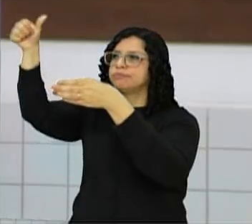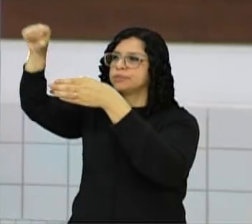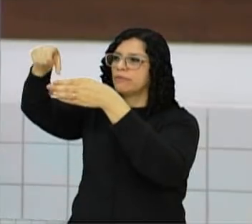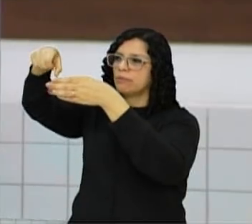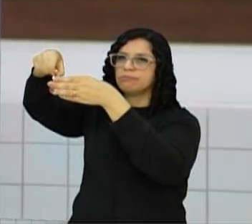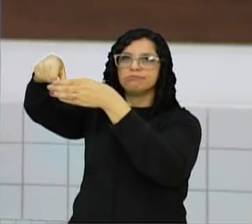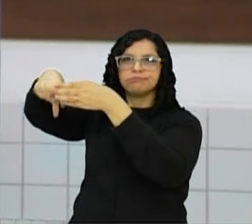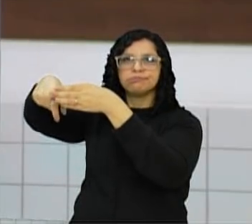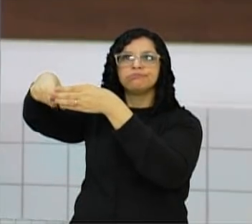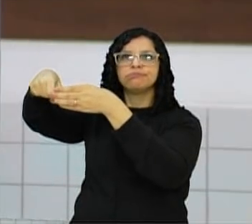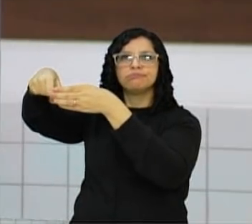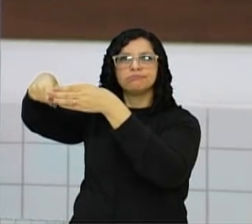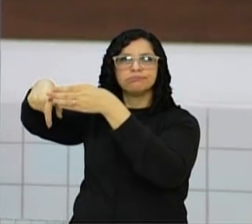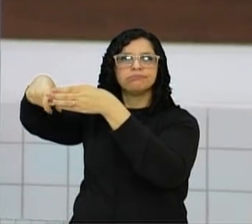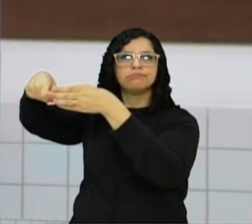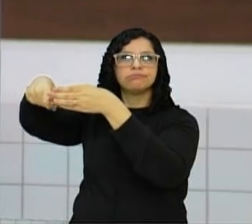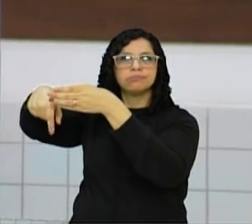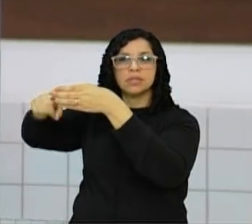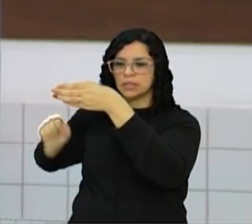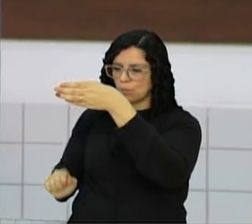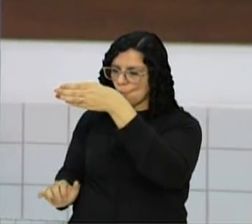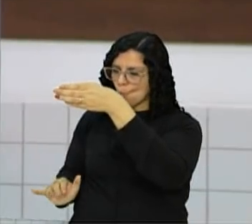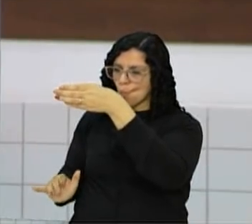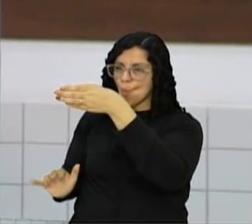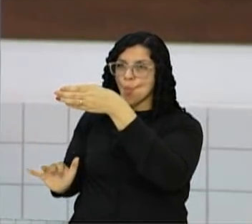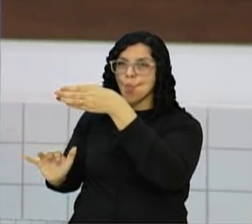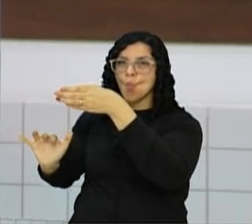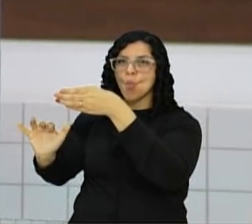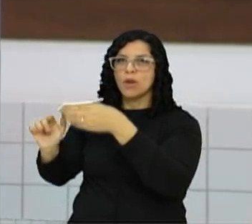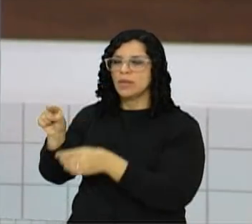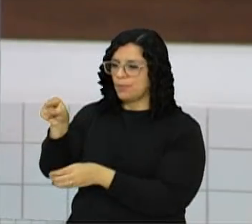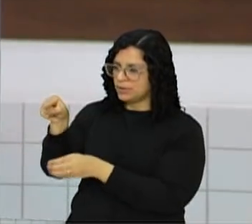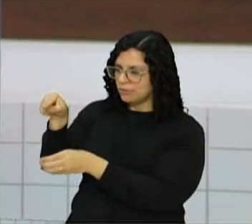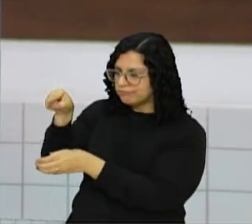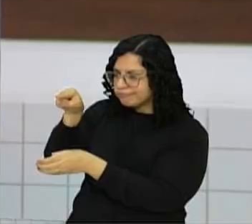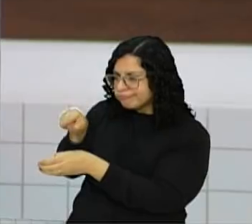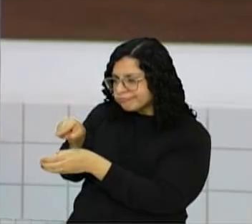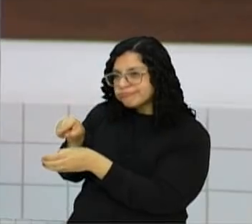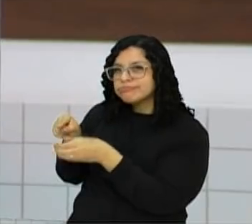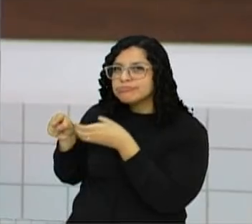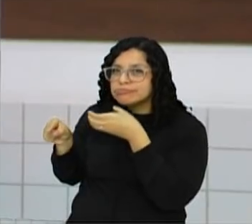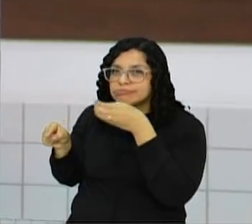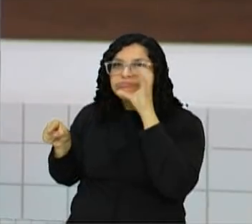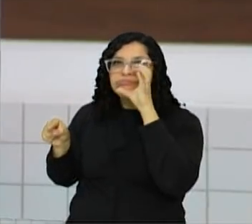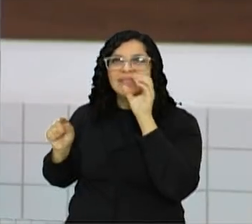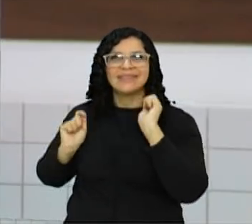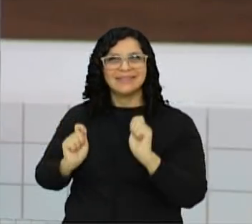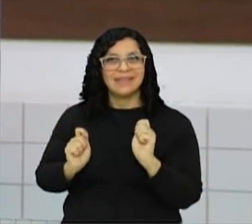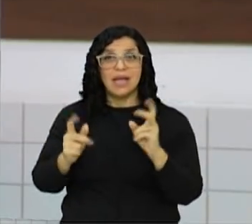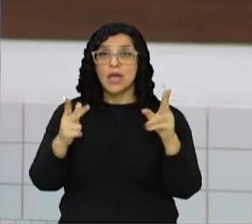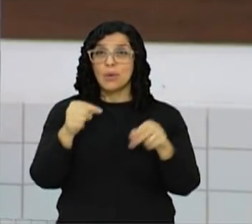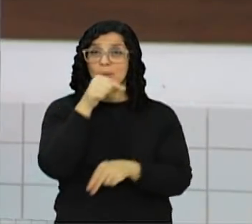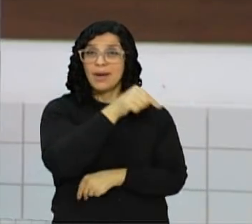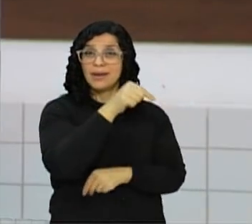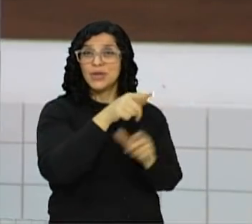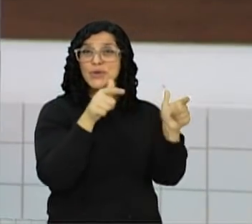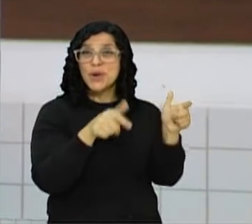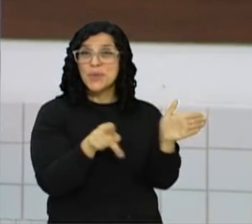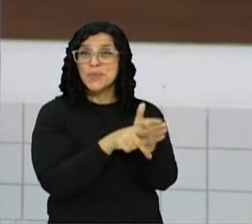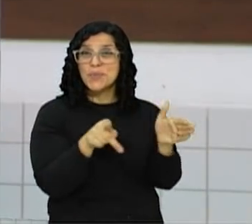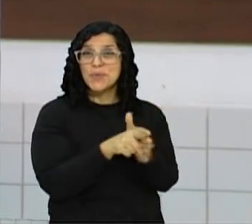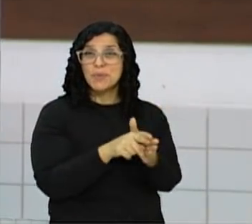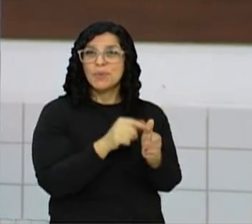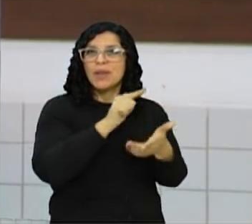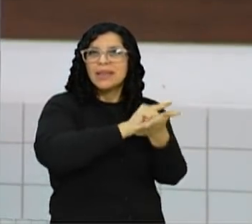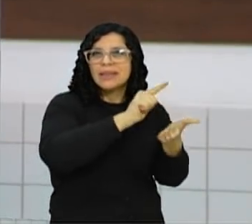passar pelo processo de filtração naquela vela. Então demora um tempinho. E a mesma coisa acontece na ETA, na estação de tratamento da